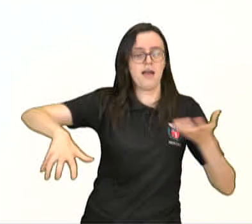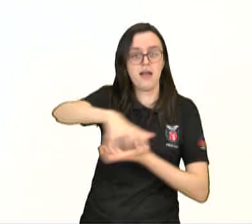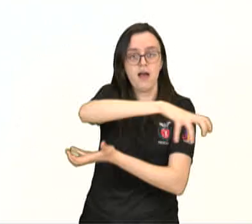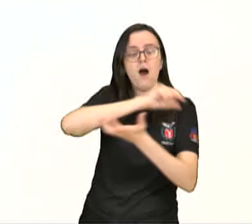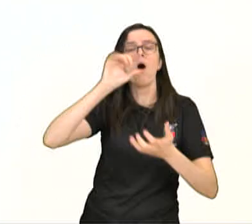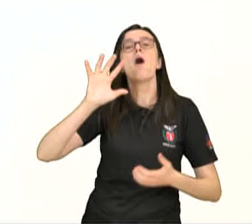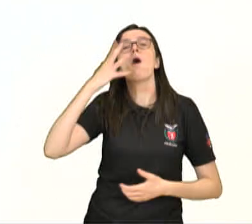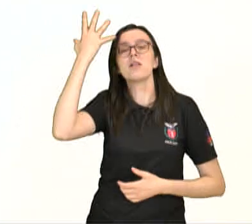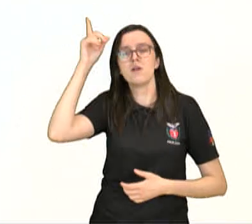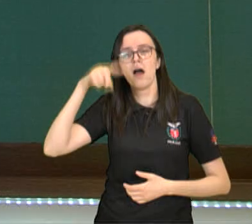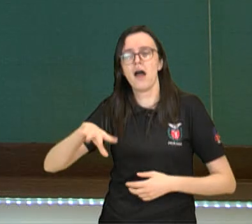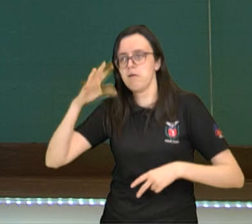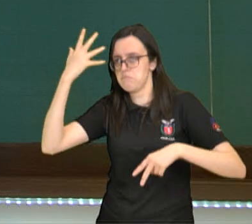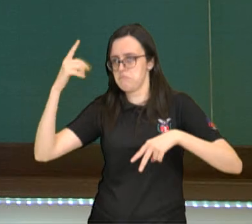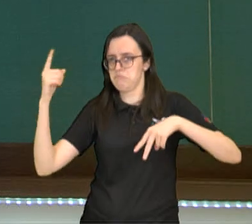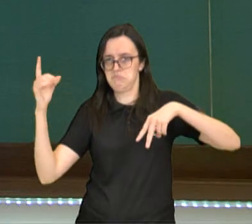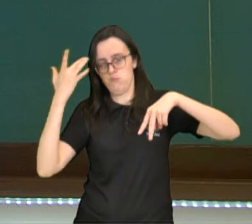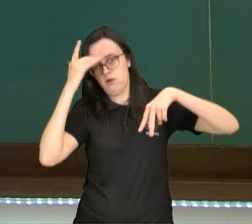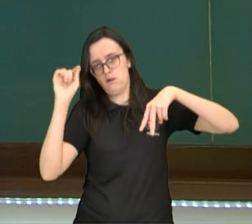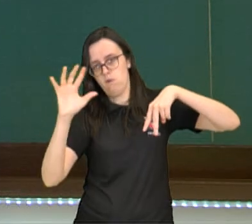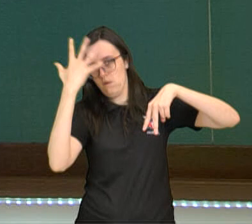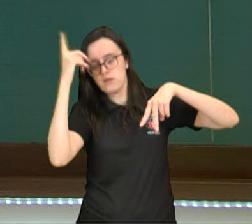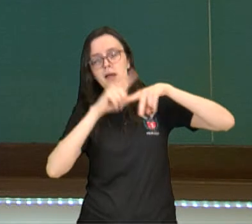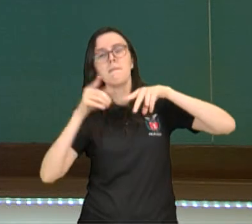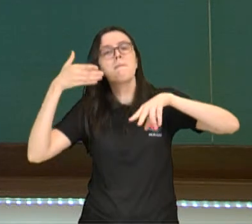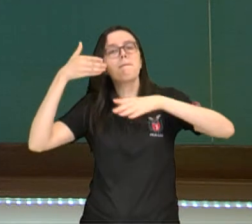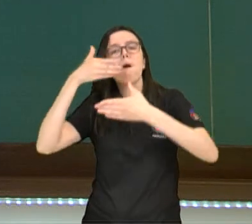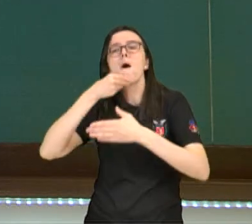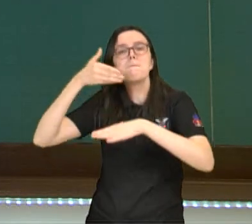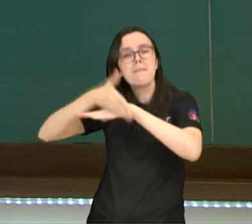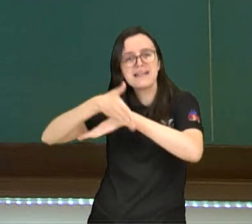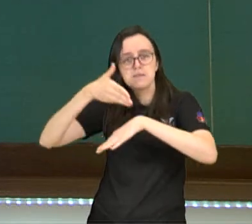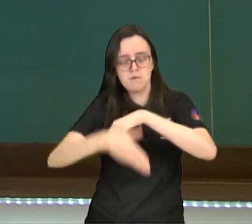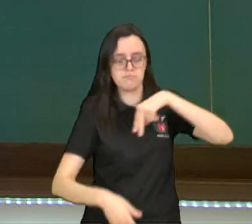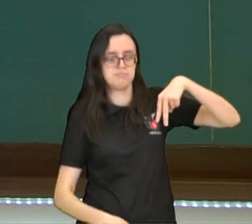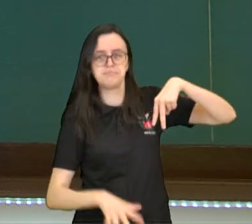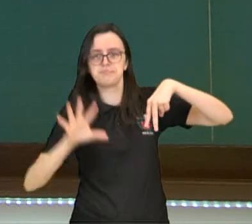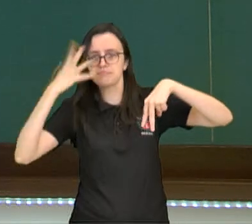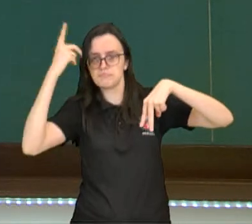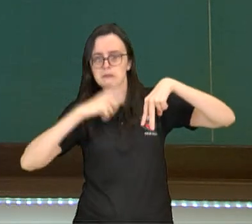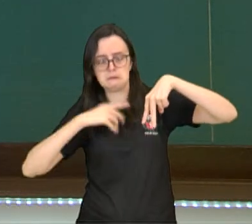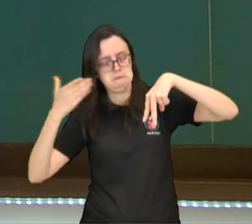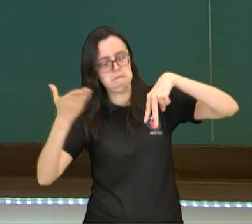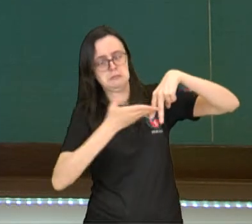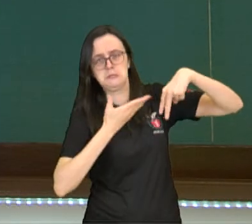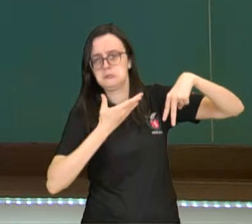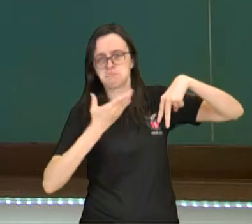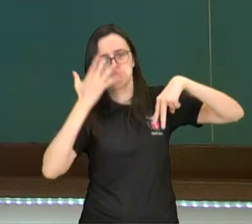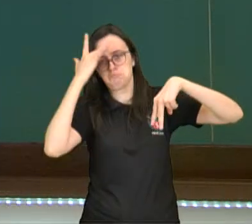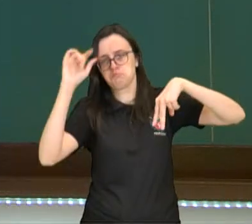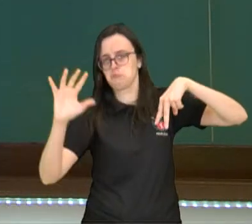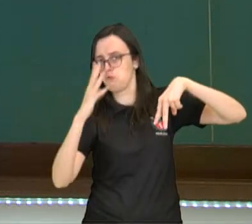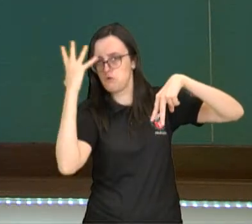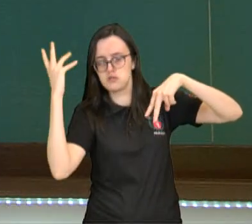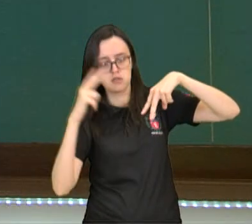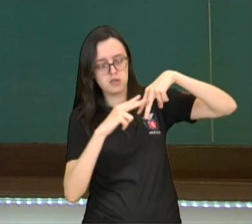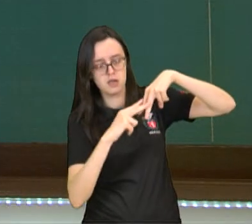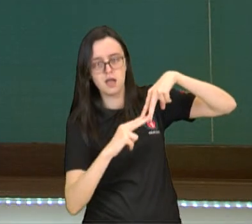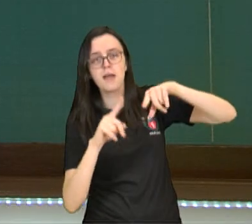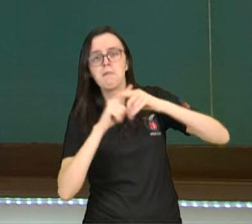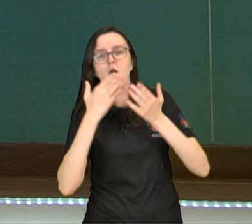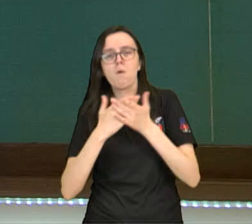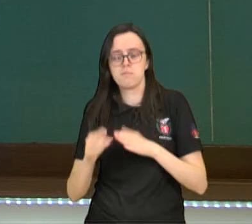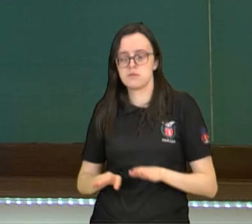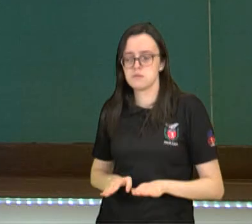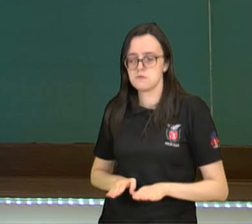nas pernas. Então, esse herói, ele tinha participado de uma revolução, sofreu um ferimento nas pernas e começou a arrastar os